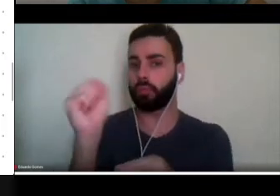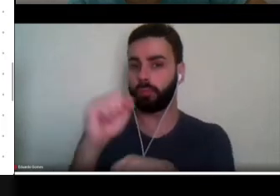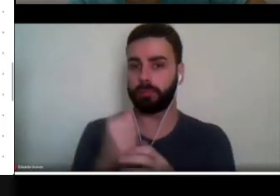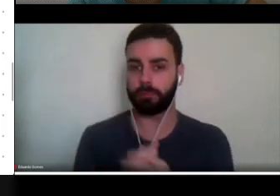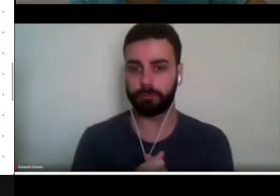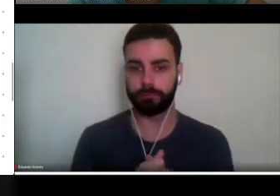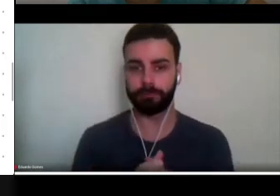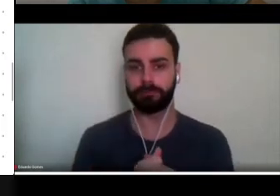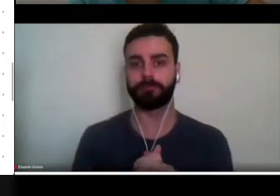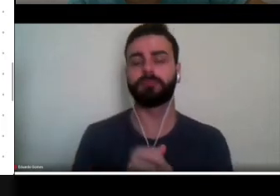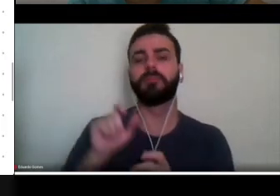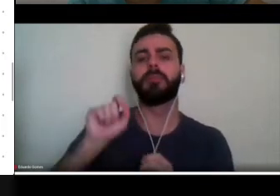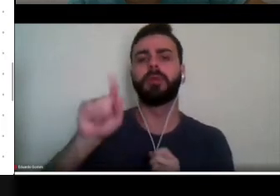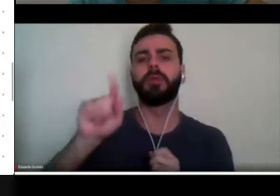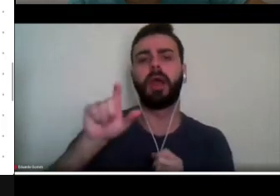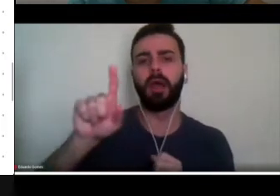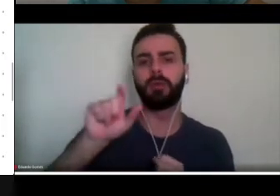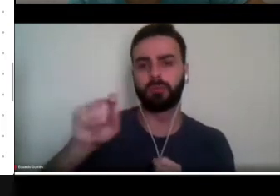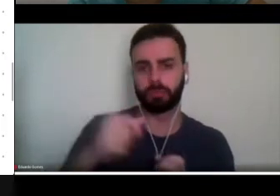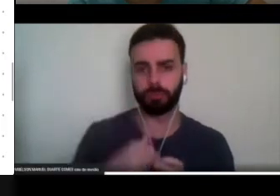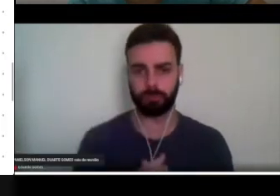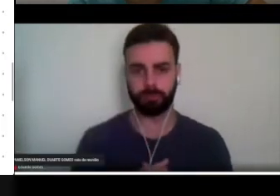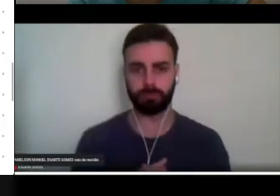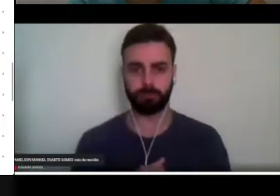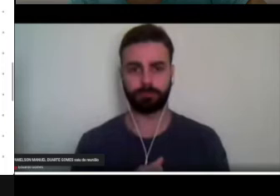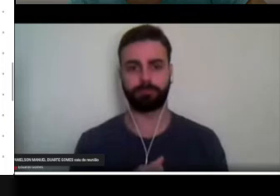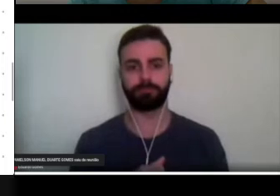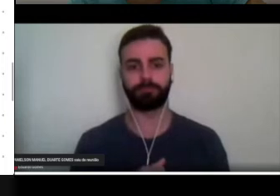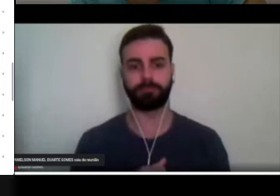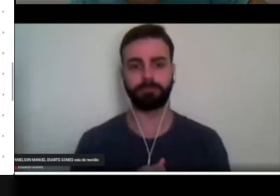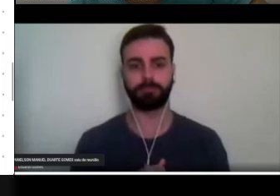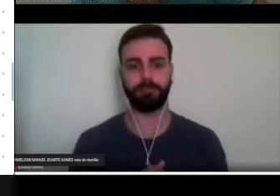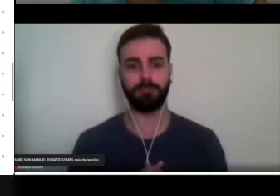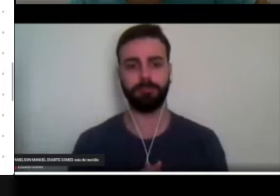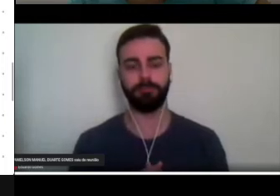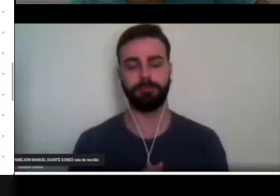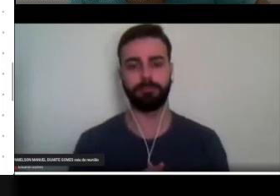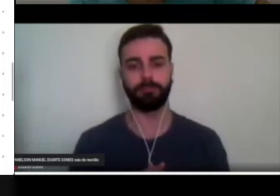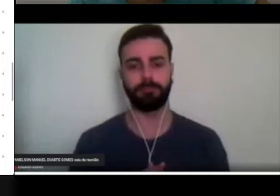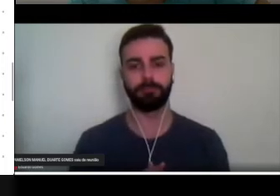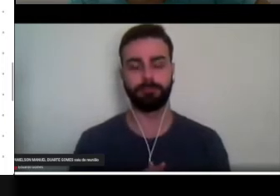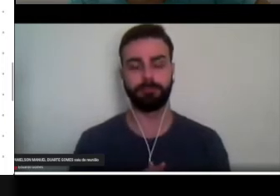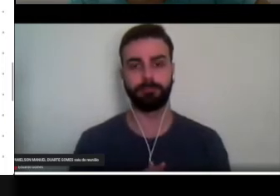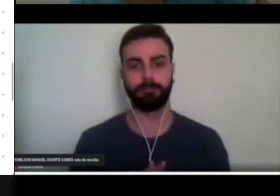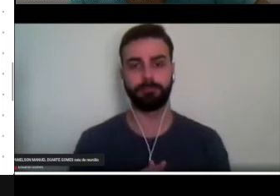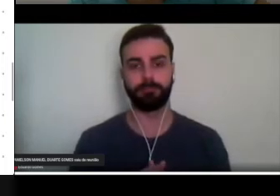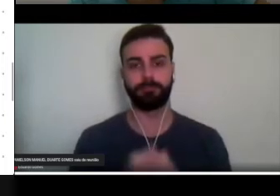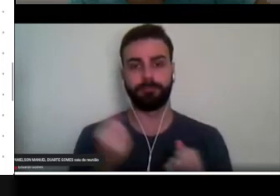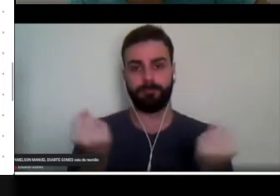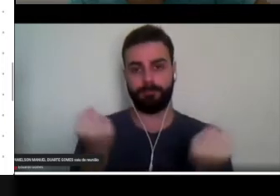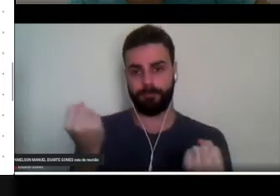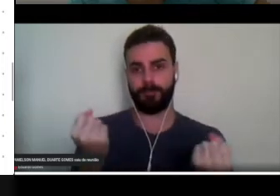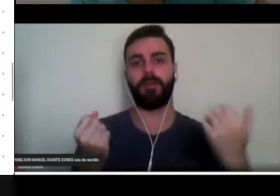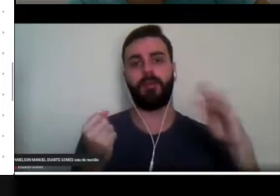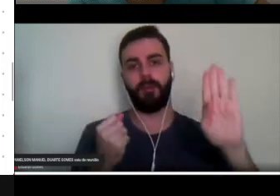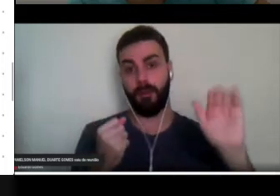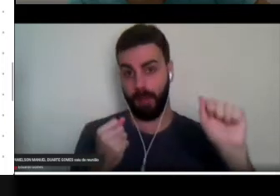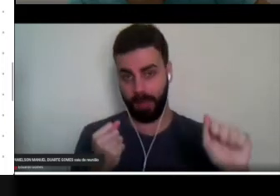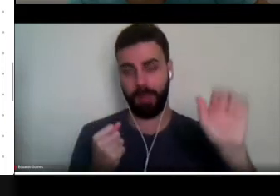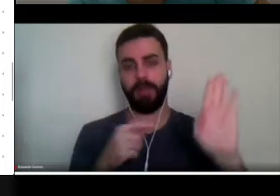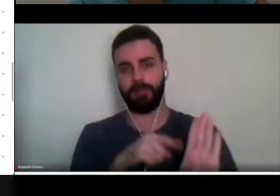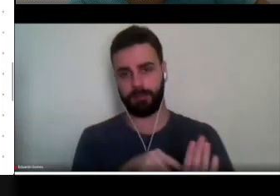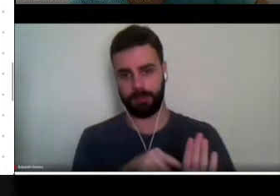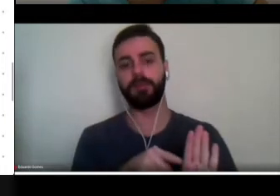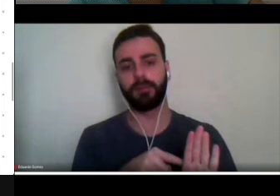é XB. Né? Isso aqui é x igual a 0. Eu tenho que, em 1 segundo, eu tenho